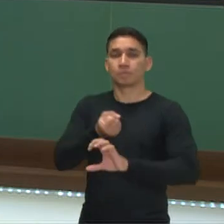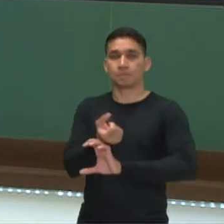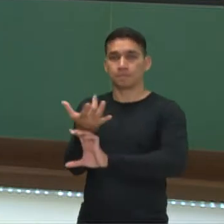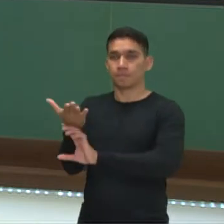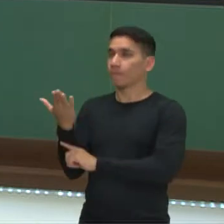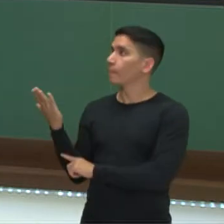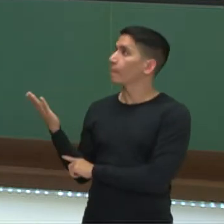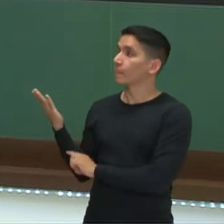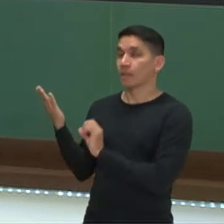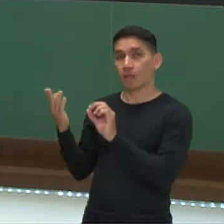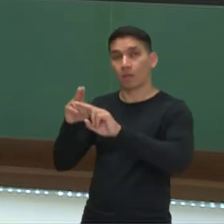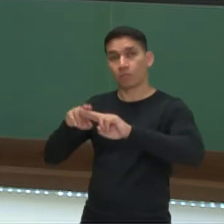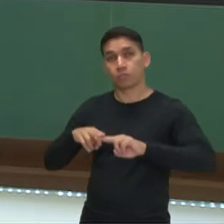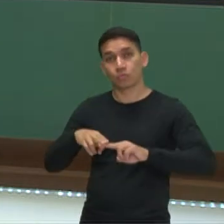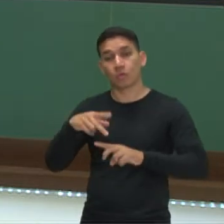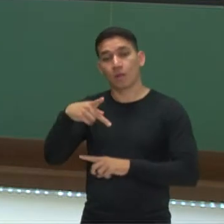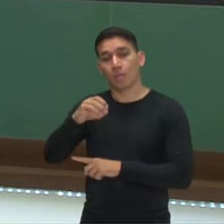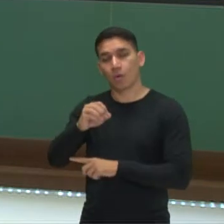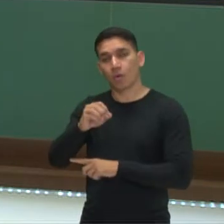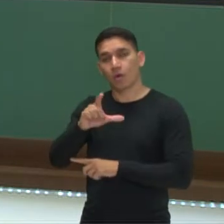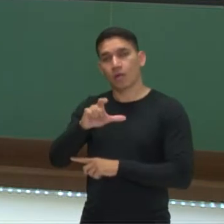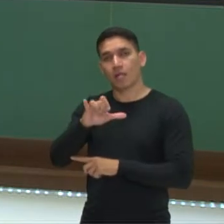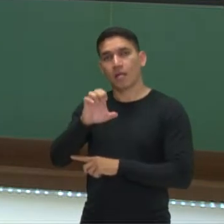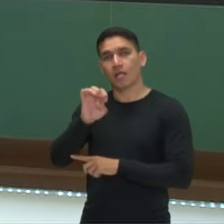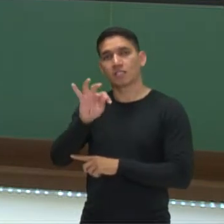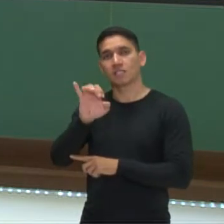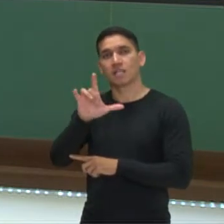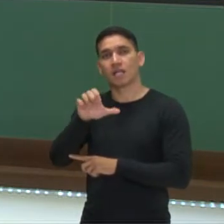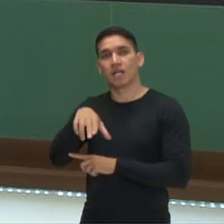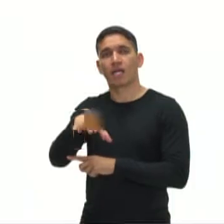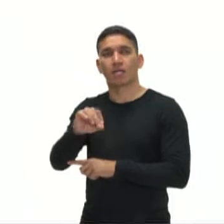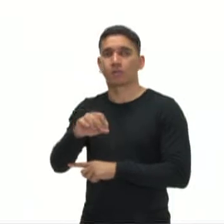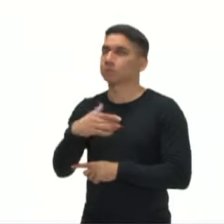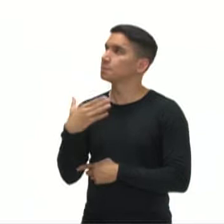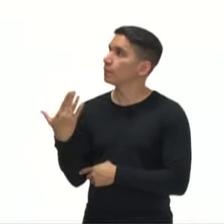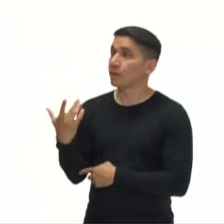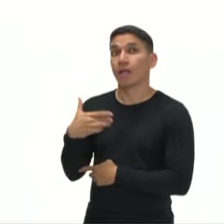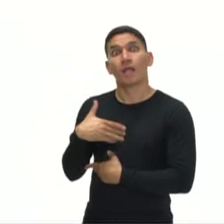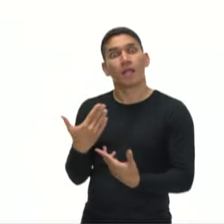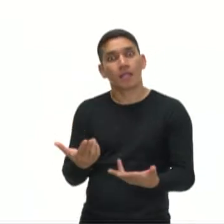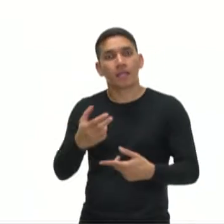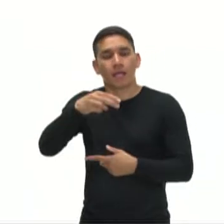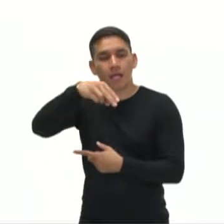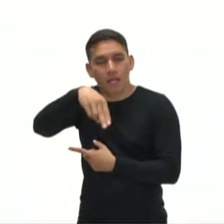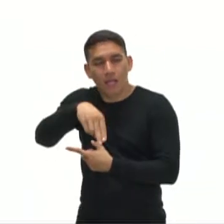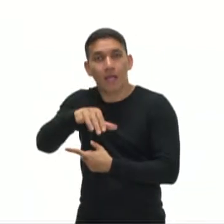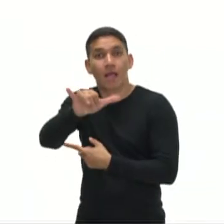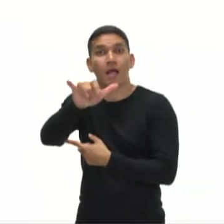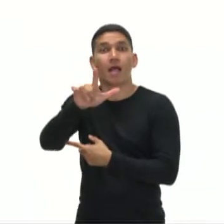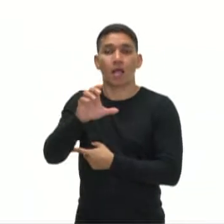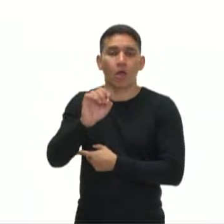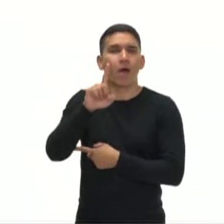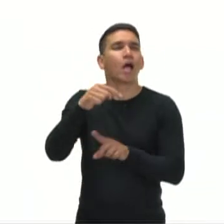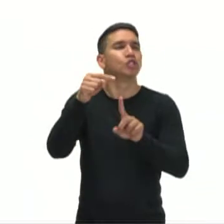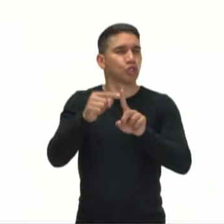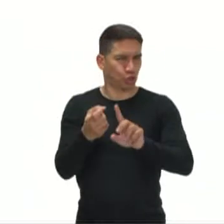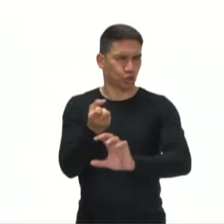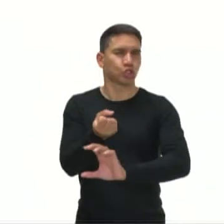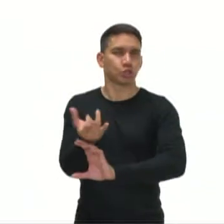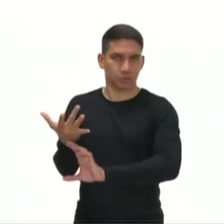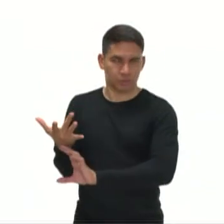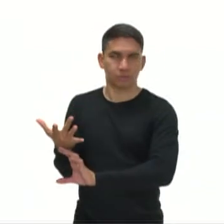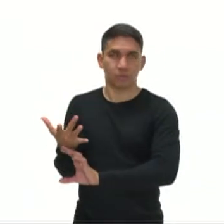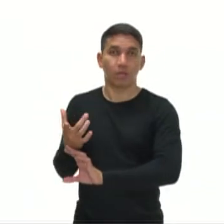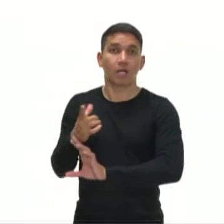Então, polietileno. Muito bem. O nylon é um tipo de polímero. Tá? É